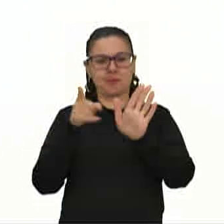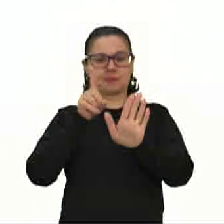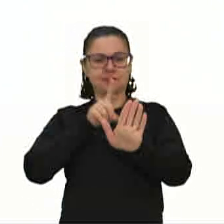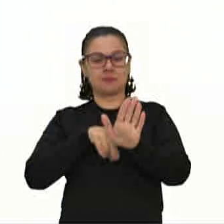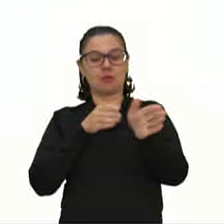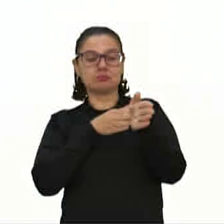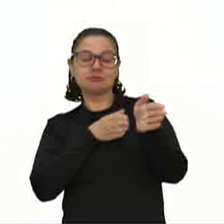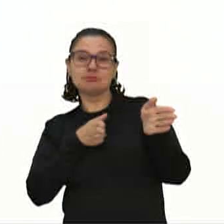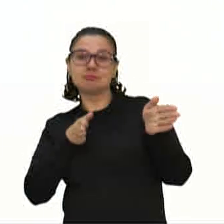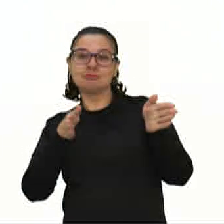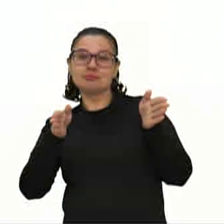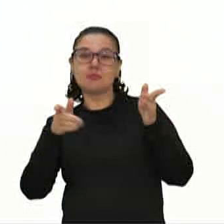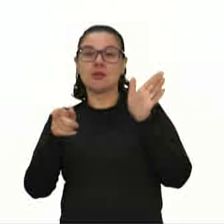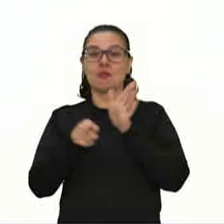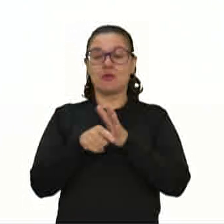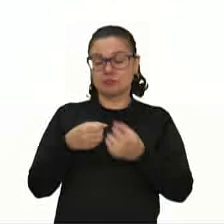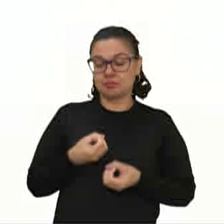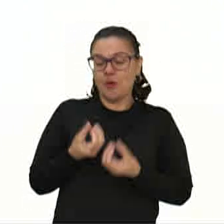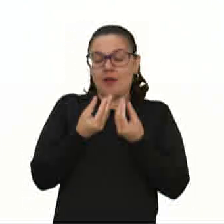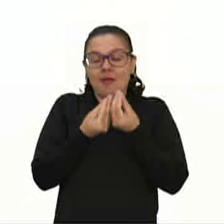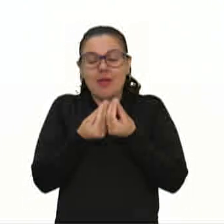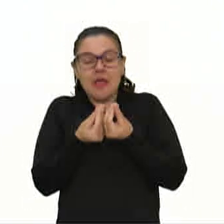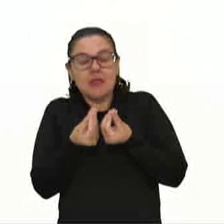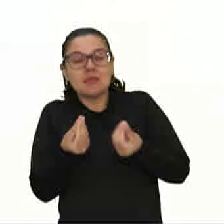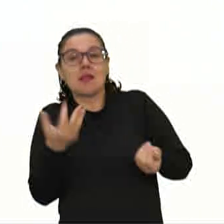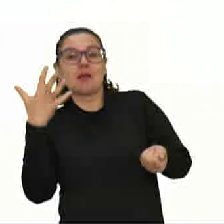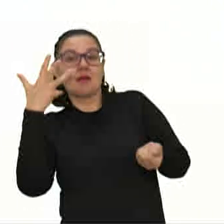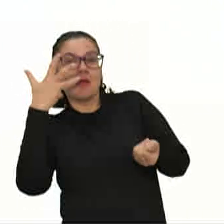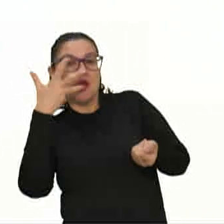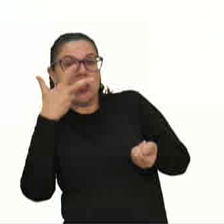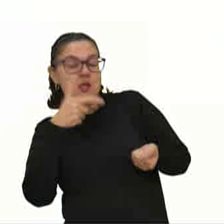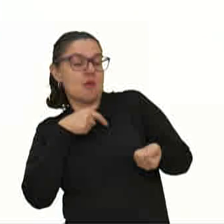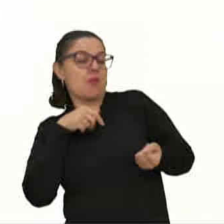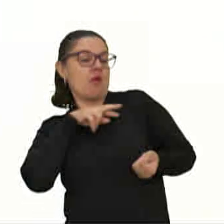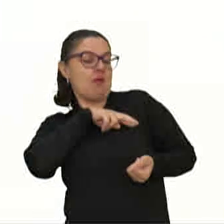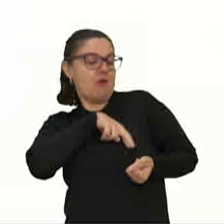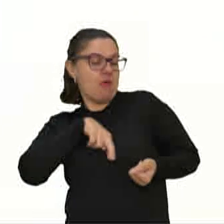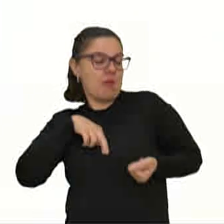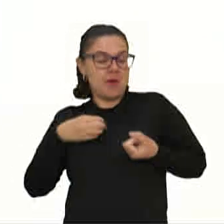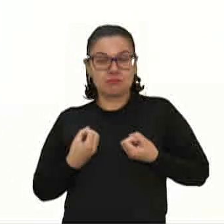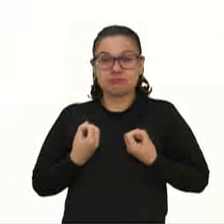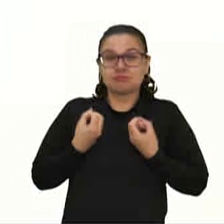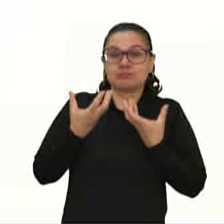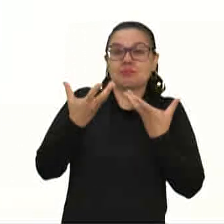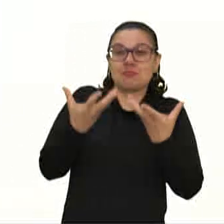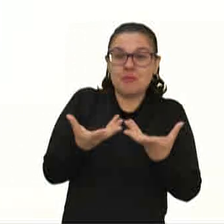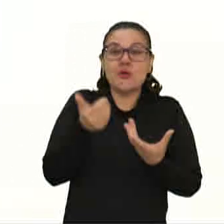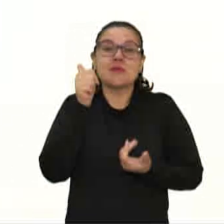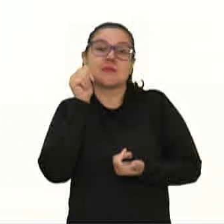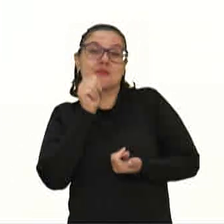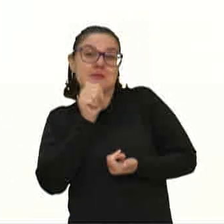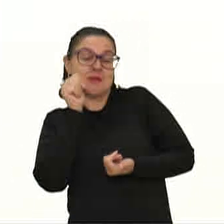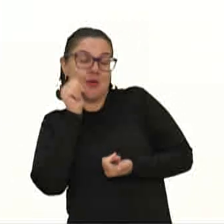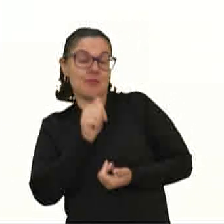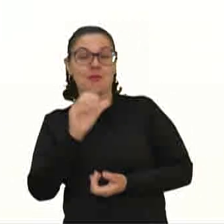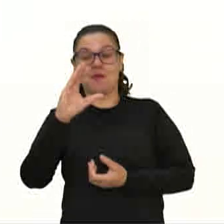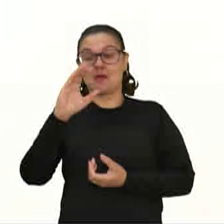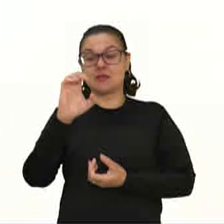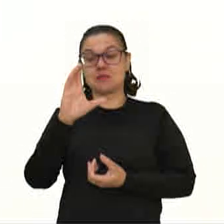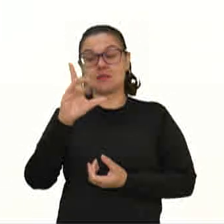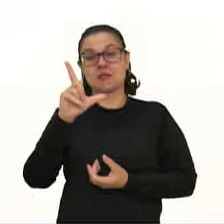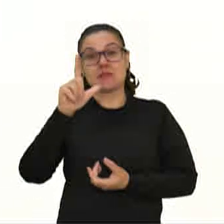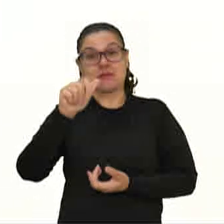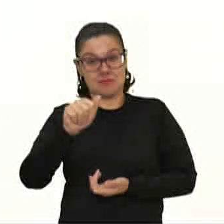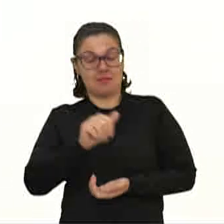conotativo da linguagem indicia a delicadeza e a exuberância dos romances de Cecília Meirelles, da poesia, da poética do Romanceiro